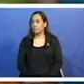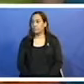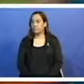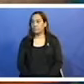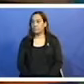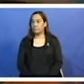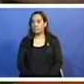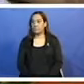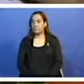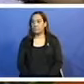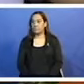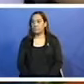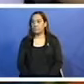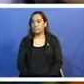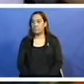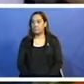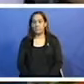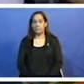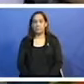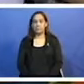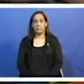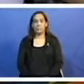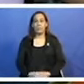Conferiu? Então vamos seguir.